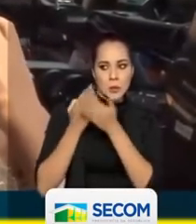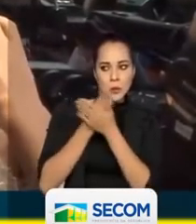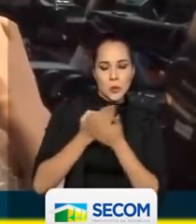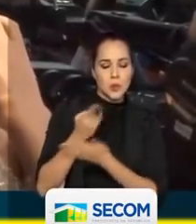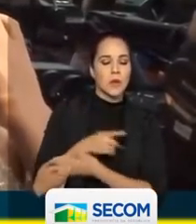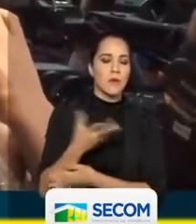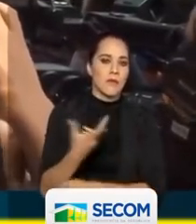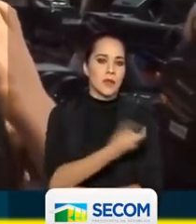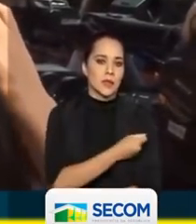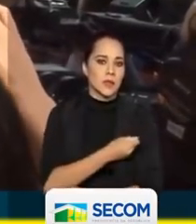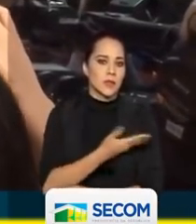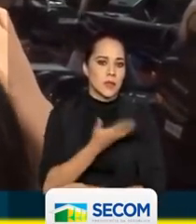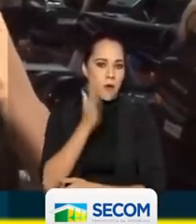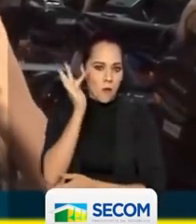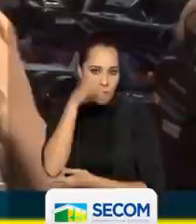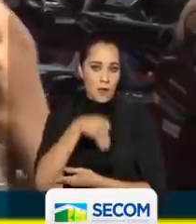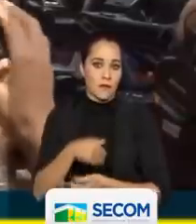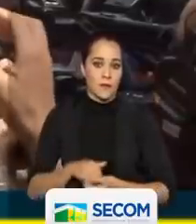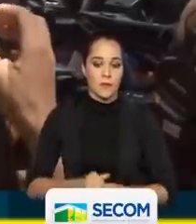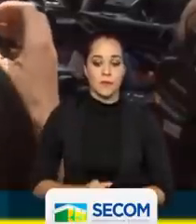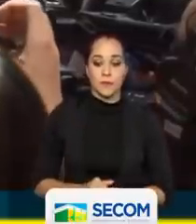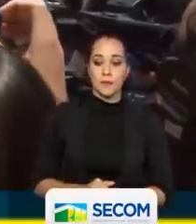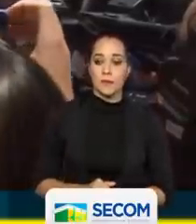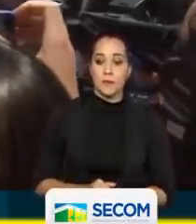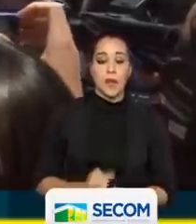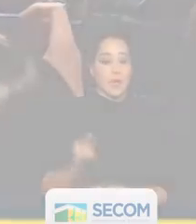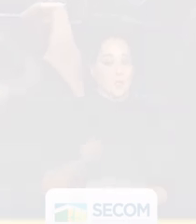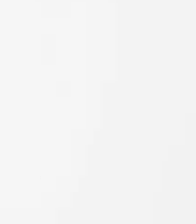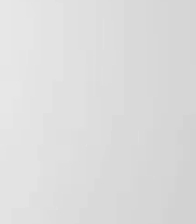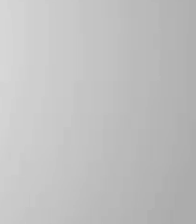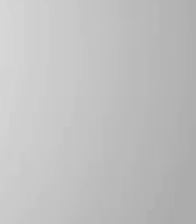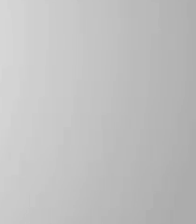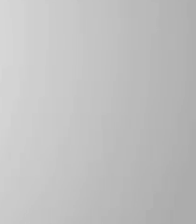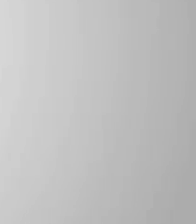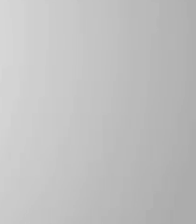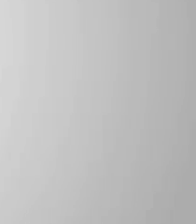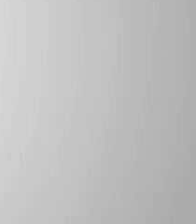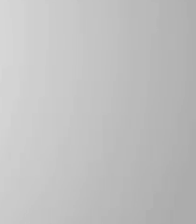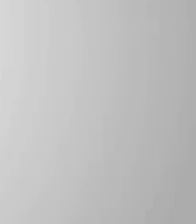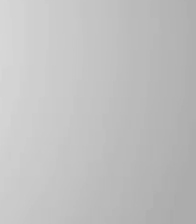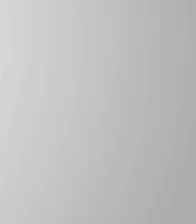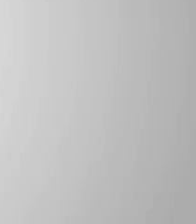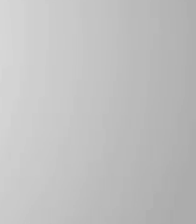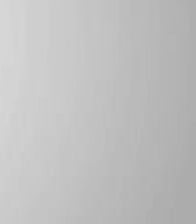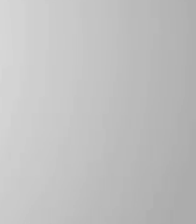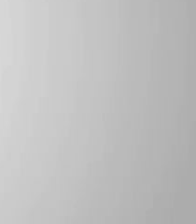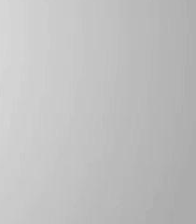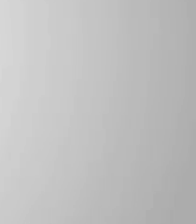confiável. Nada mais além disso. Fora disso, é tudo especulação, é um jogo político.